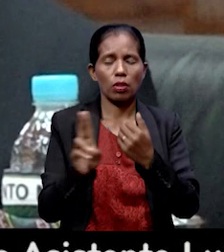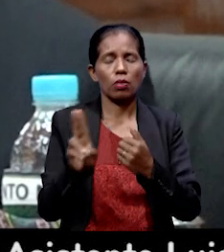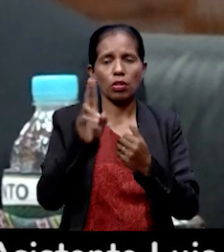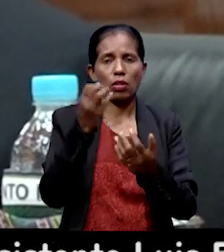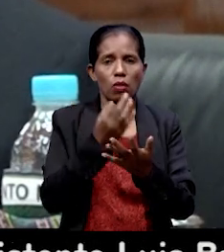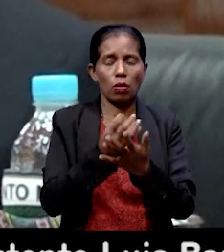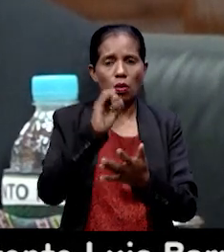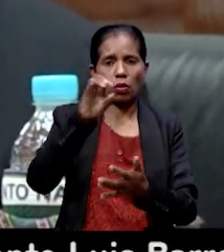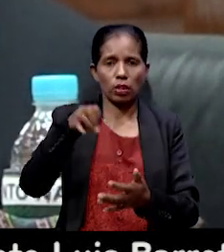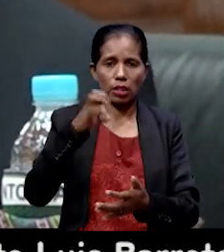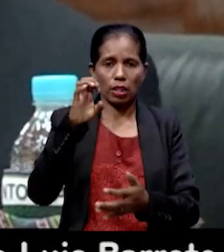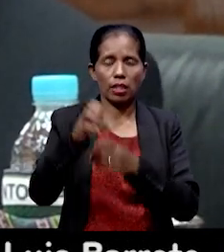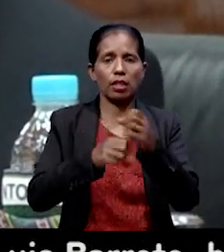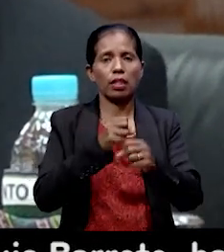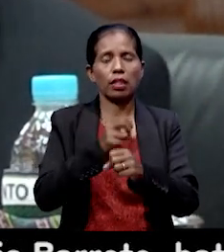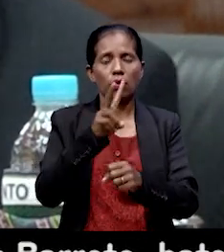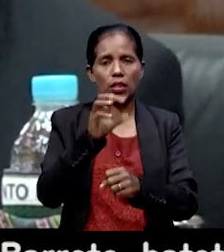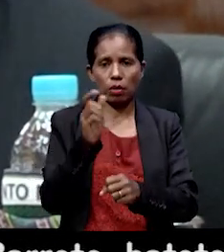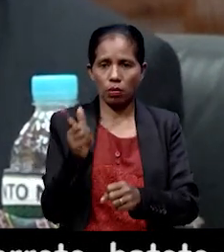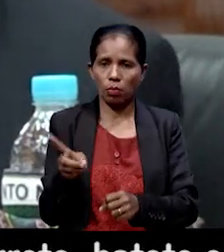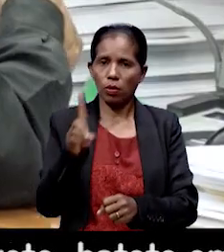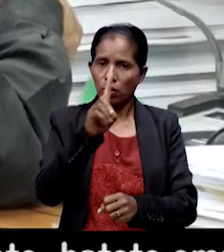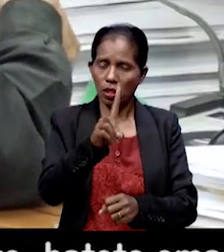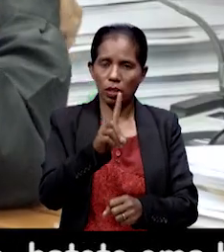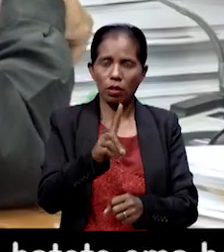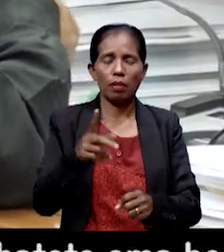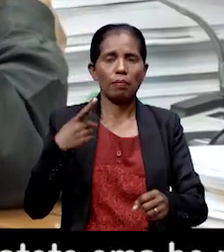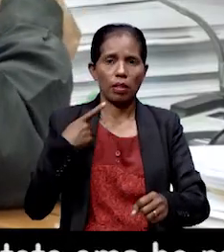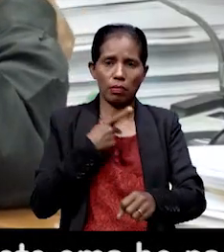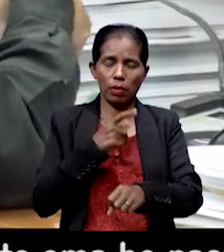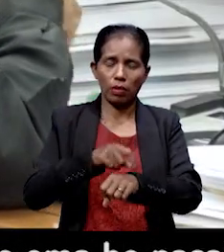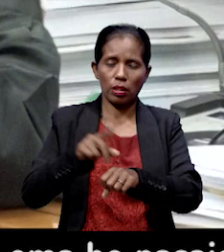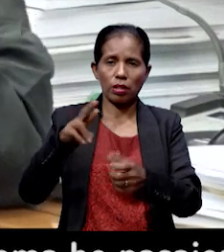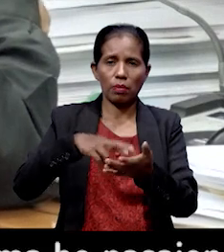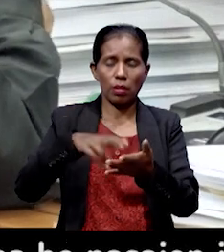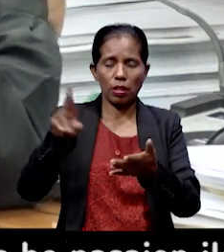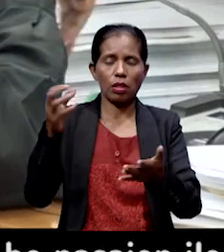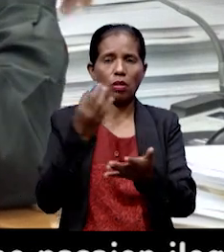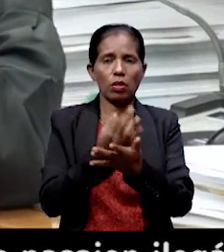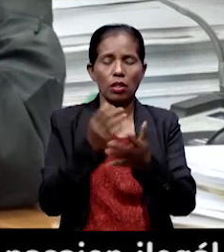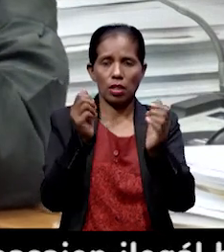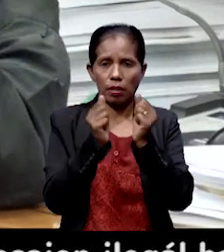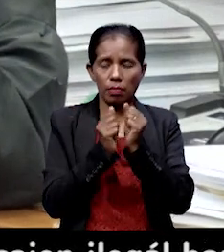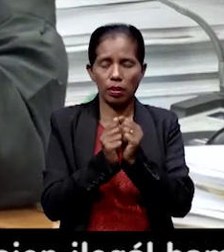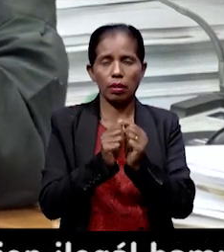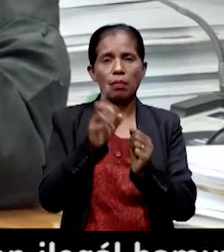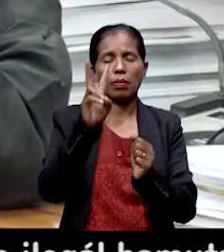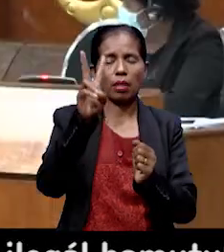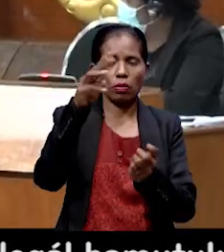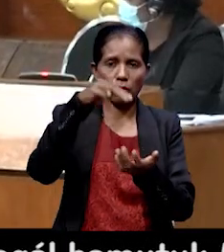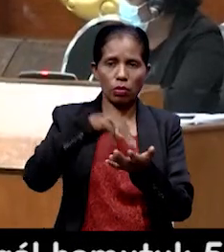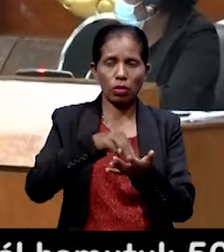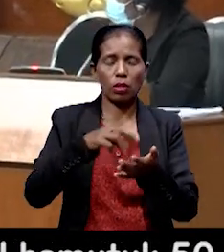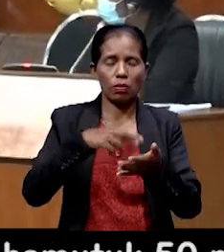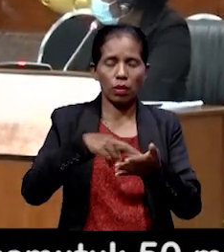orçamento geral Estado tinan rihun rua rua nulu resin ida nebe Parlamento Nacional aprova o montante bilhão rua resin foi